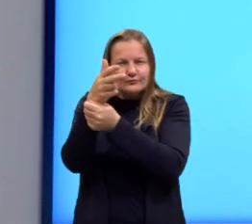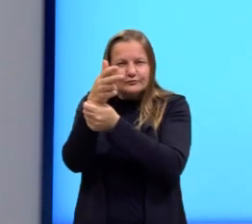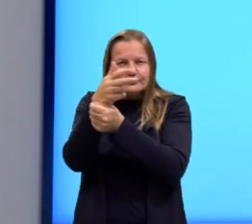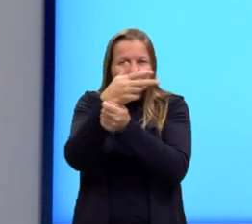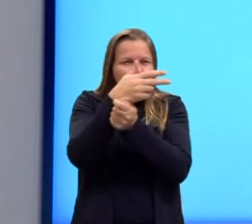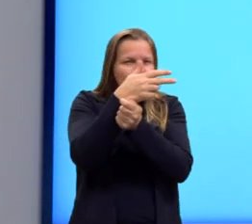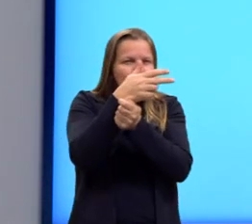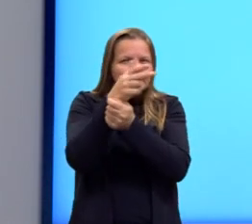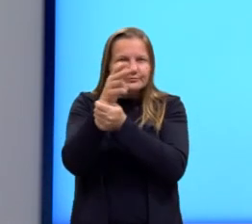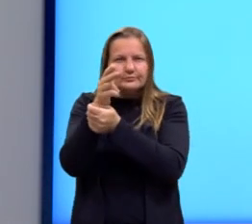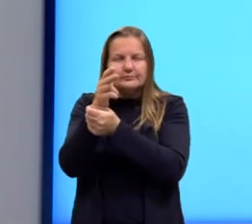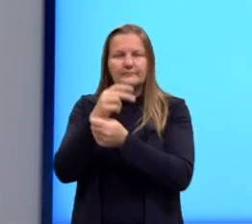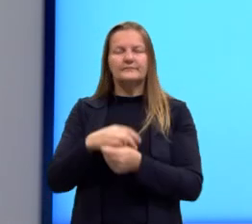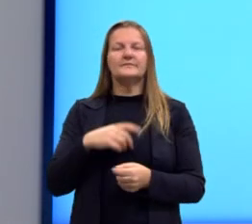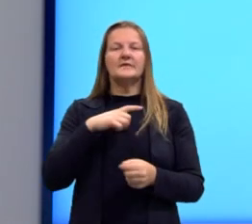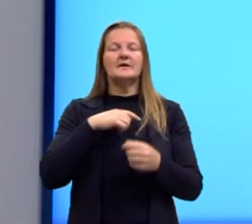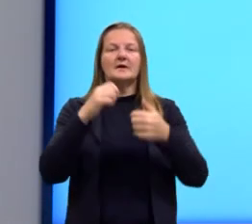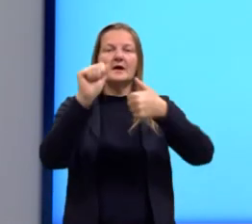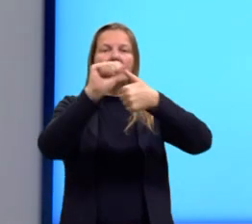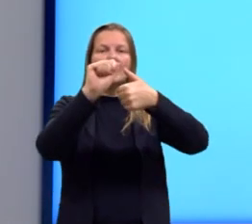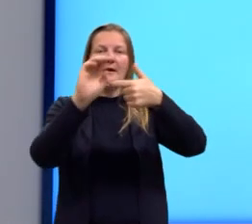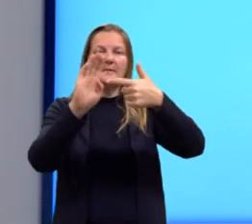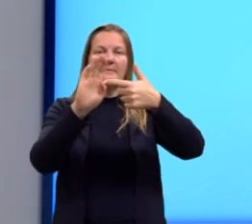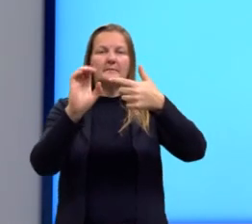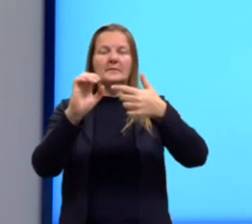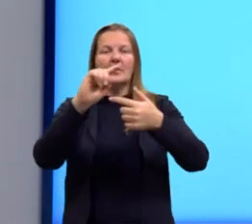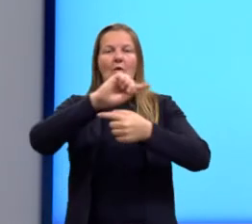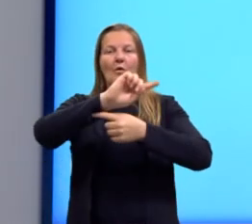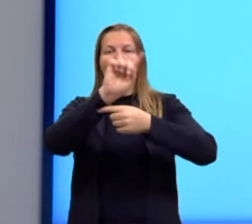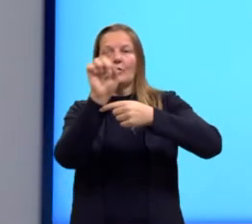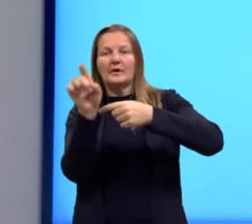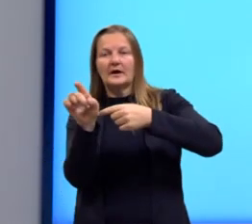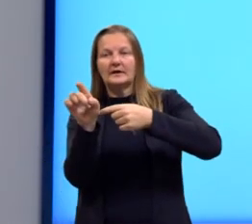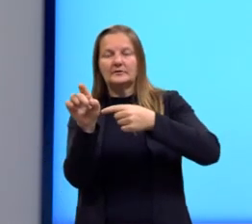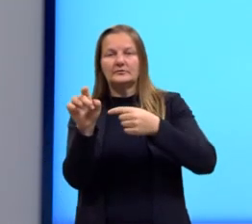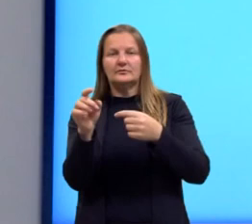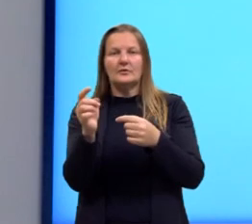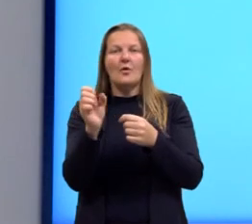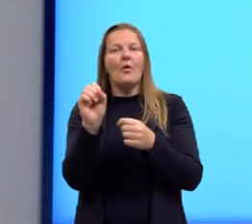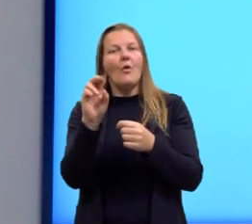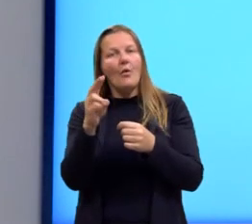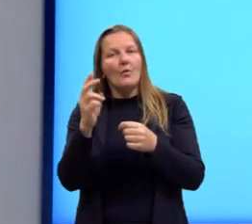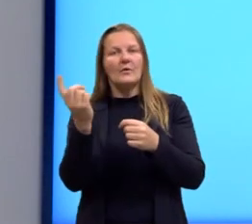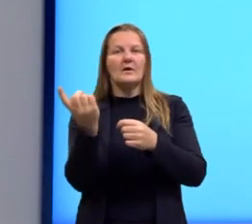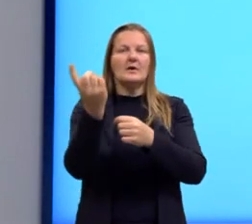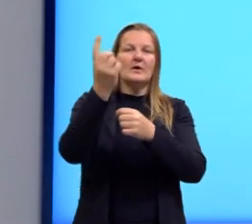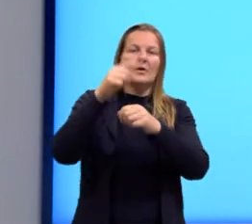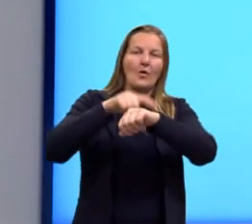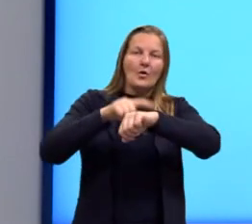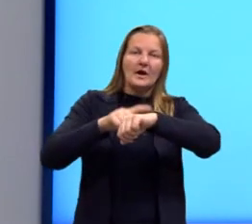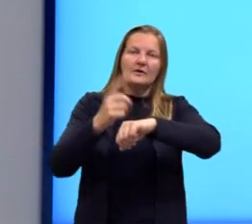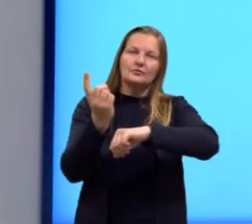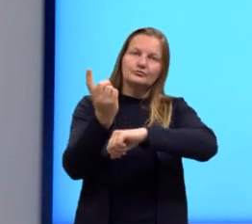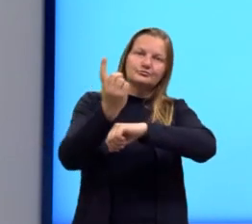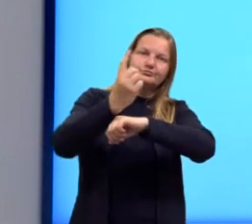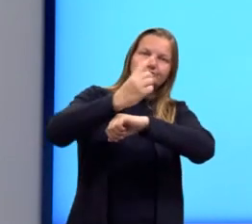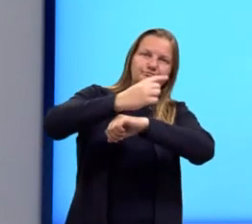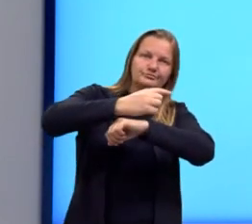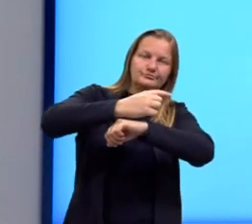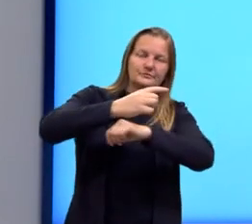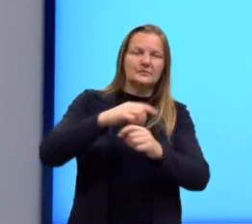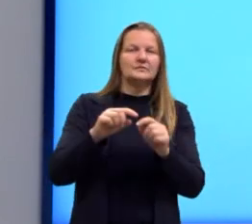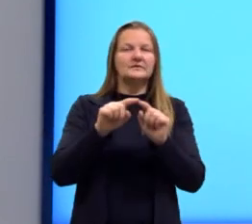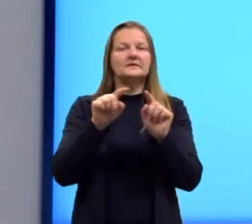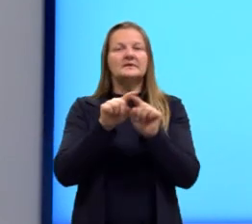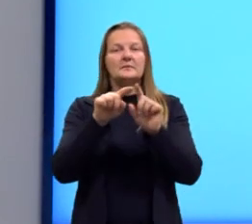nas alternativas o movimento no sentido horário e no sentido anti-horário e também ali a